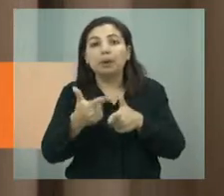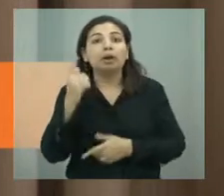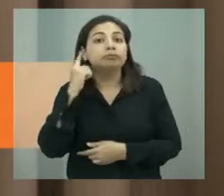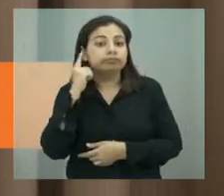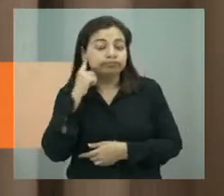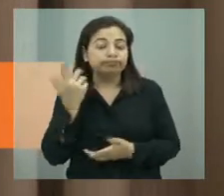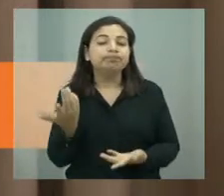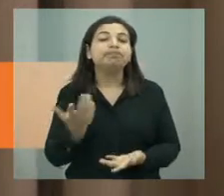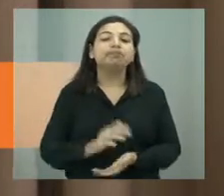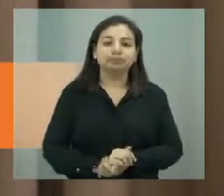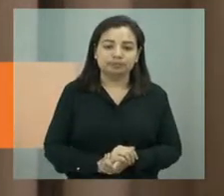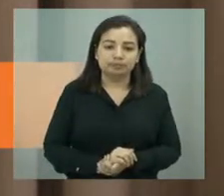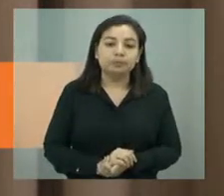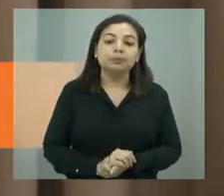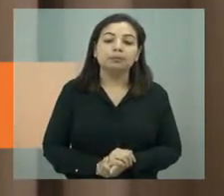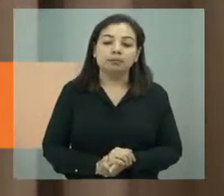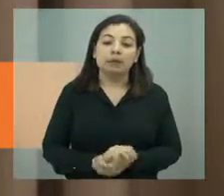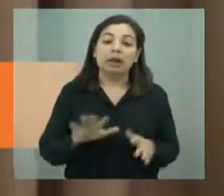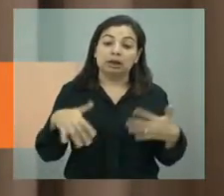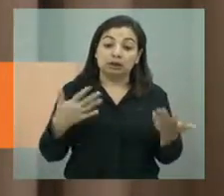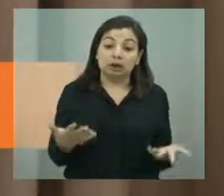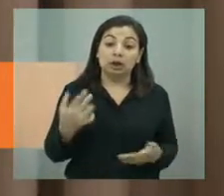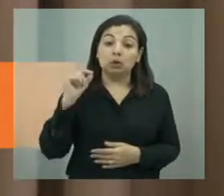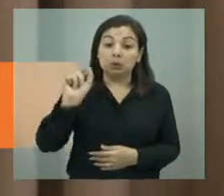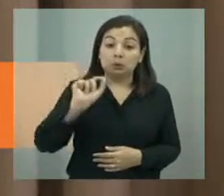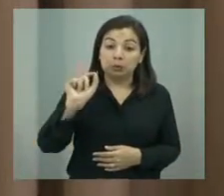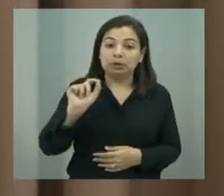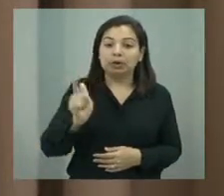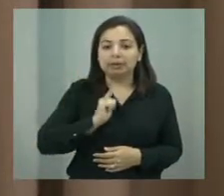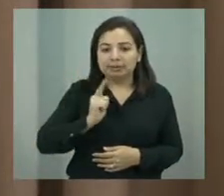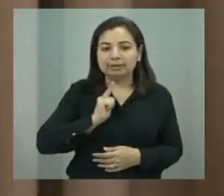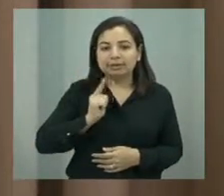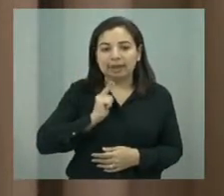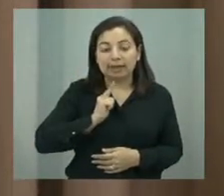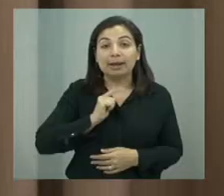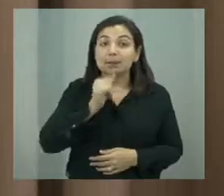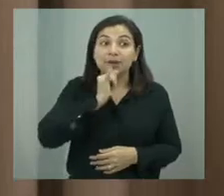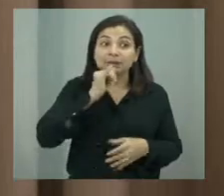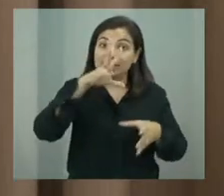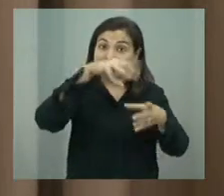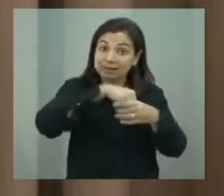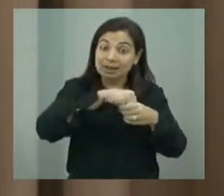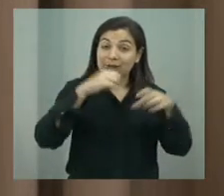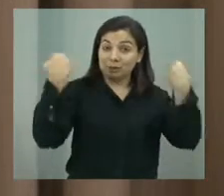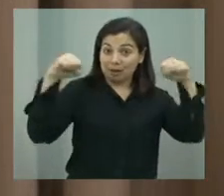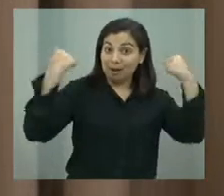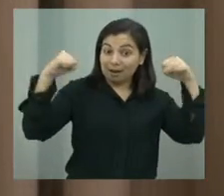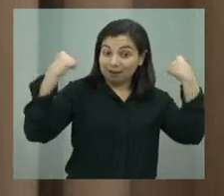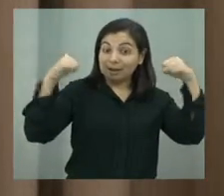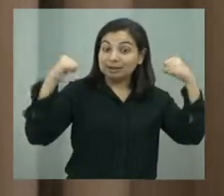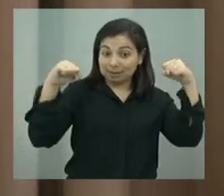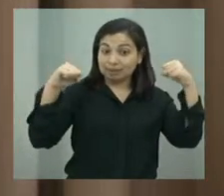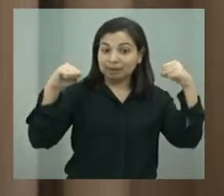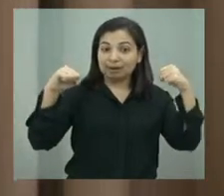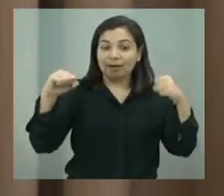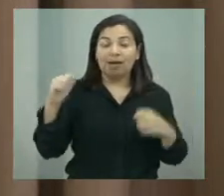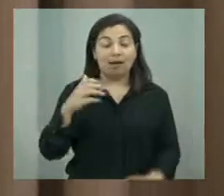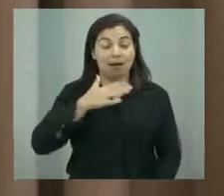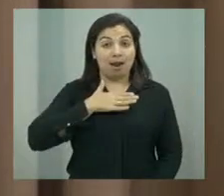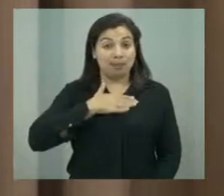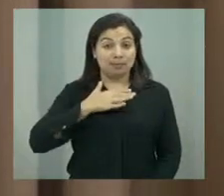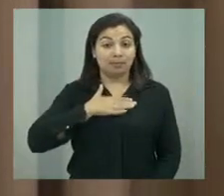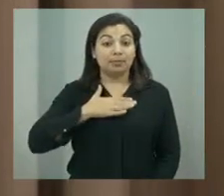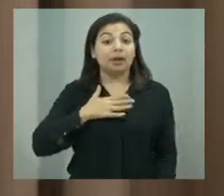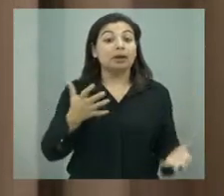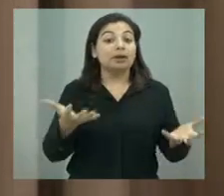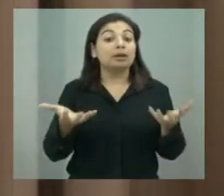outros trabalhos que mostram que quando você está lá no piquezão, assim, da academia, né? A sua intenção é